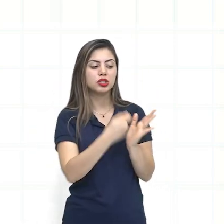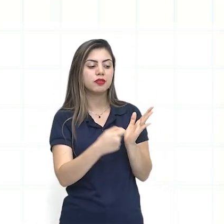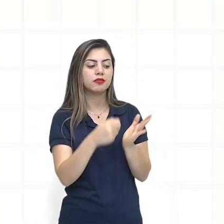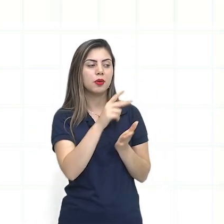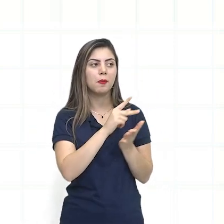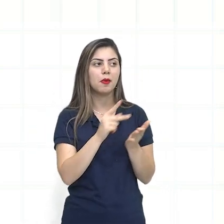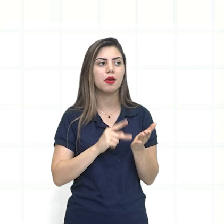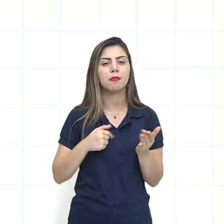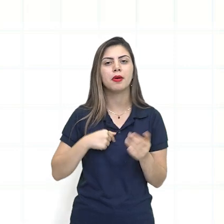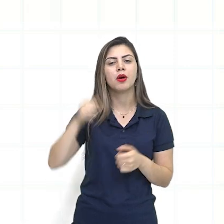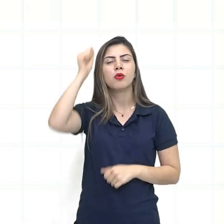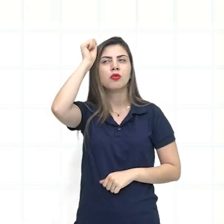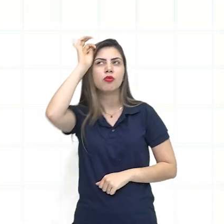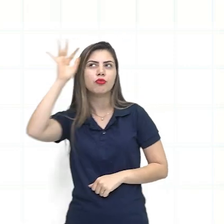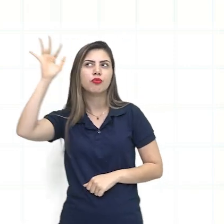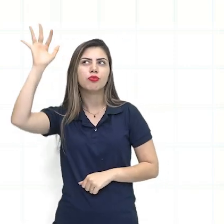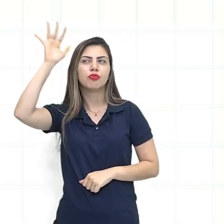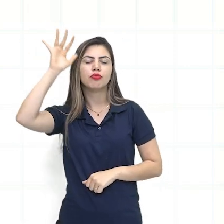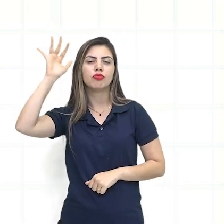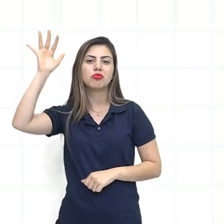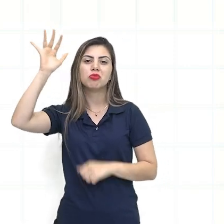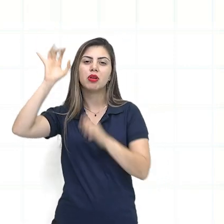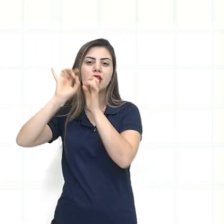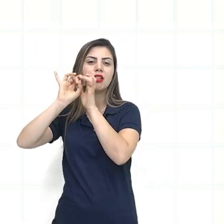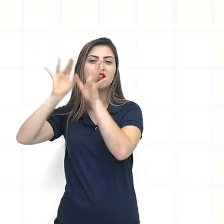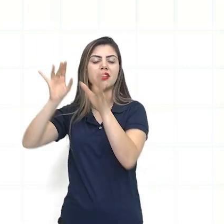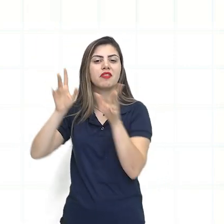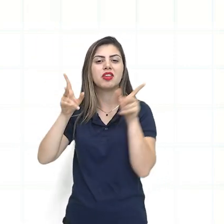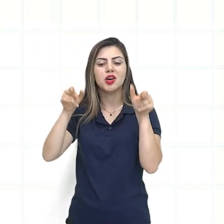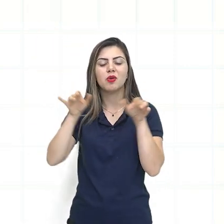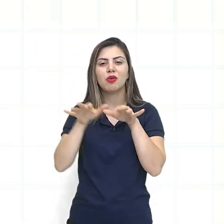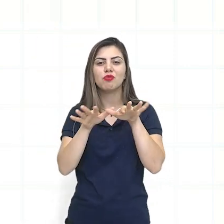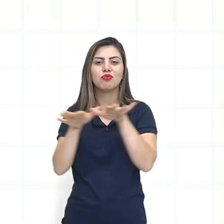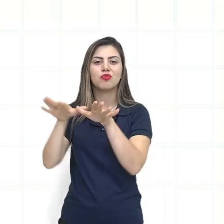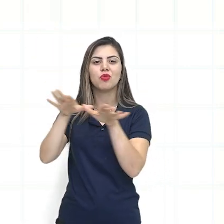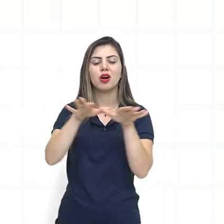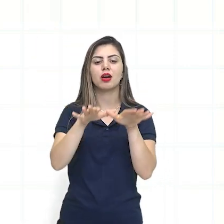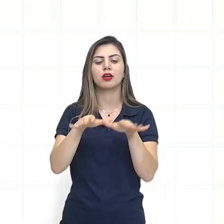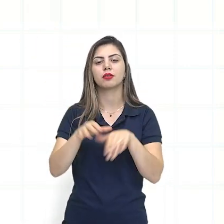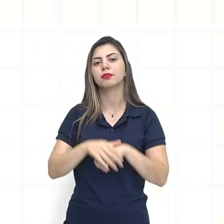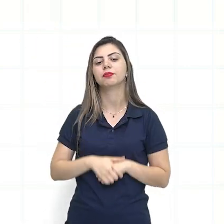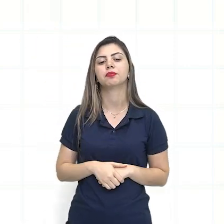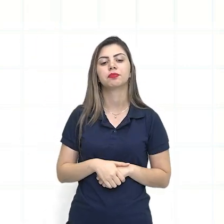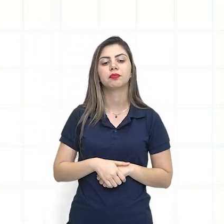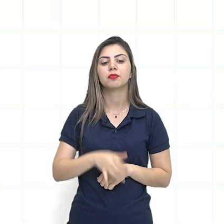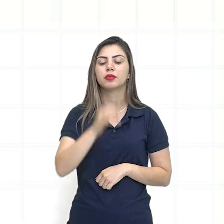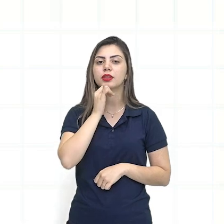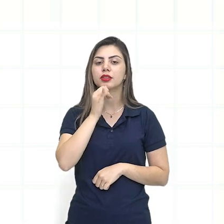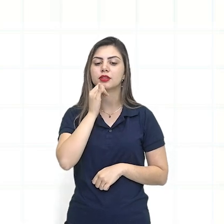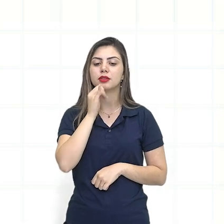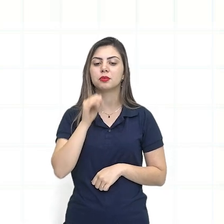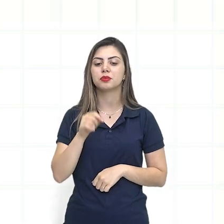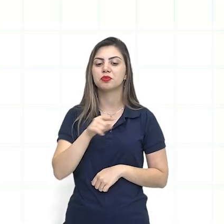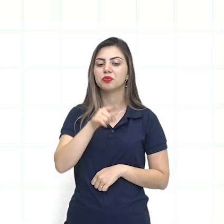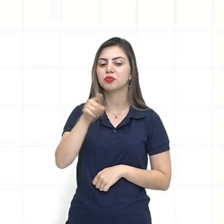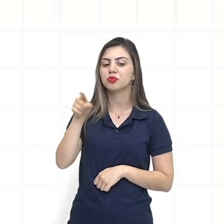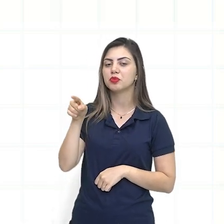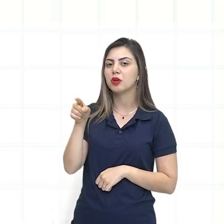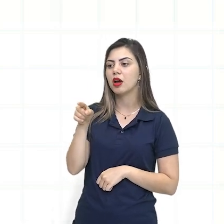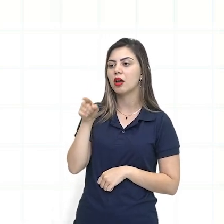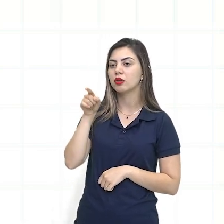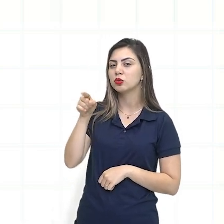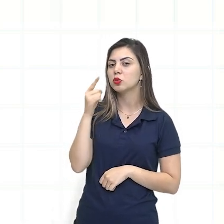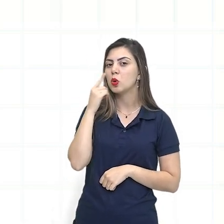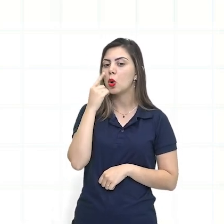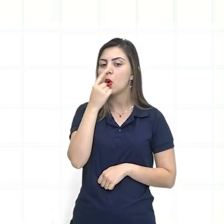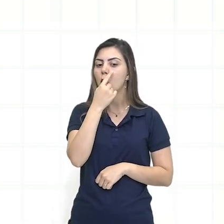poema, a minha imaginação também voa. Olha exemplo. Seus olhos são estrelas brilhantes.